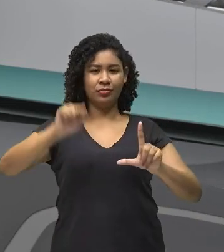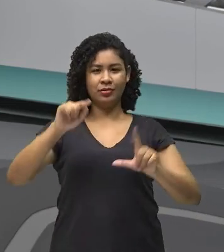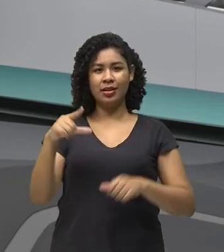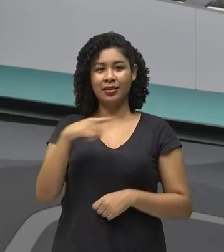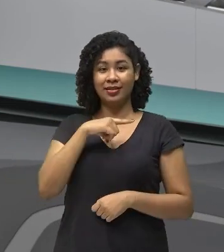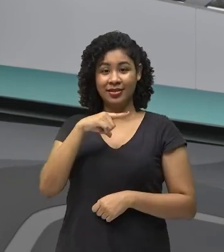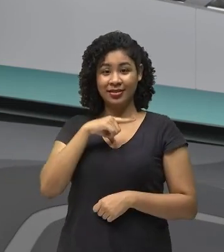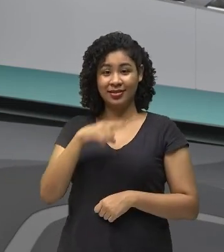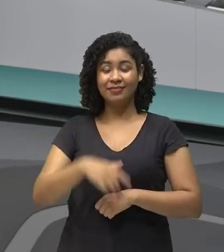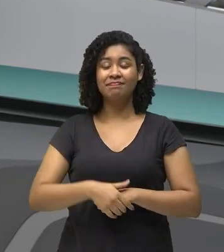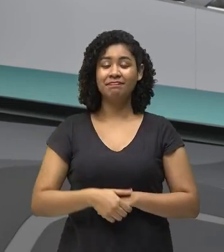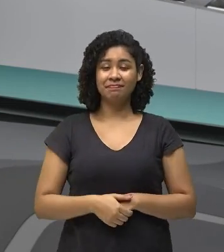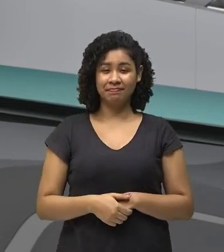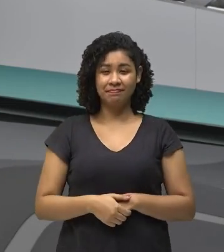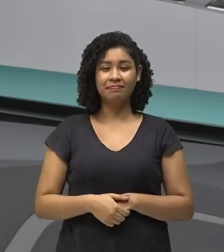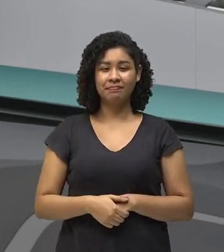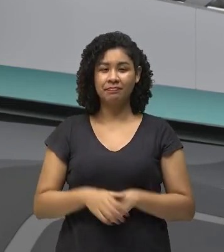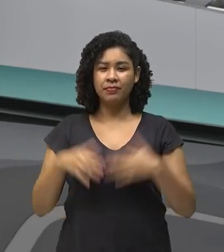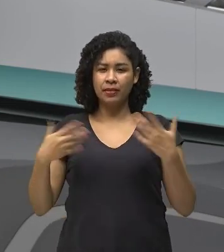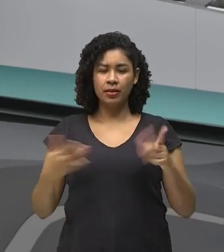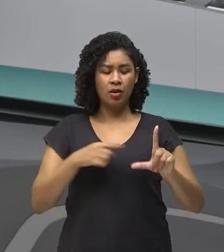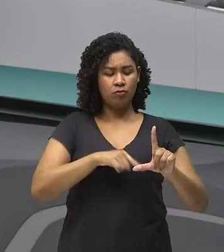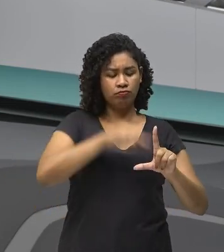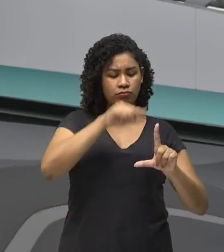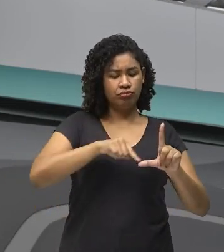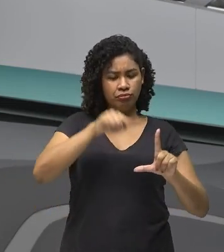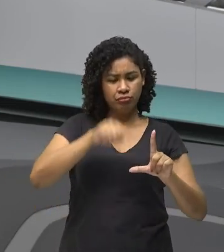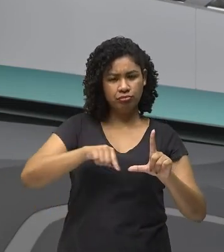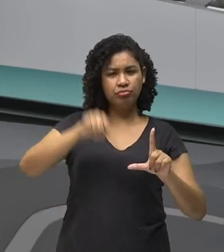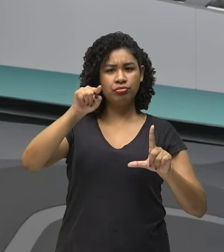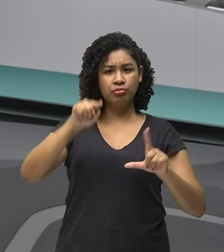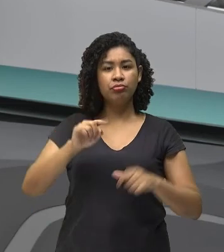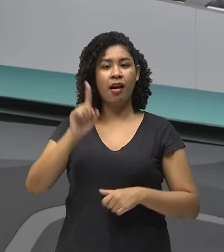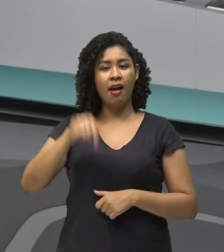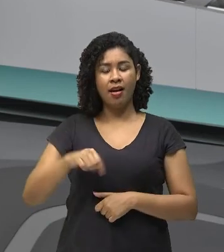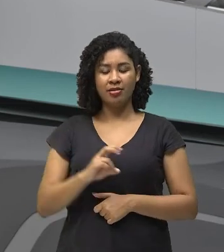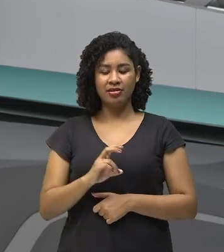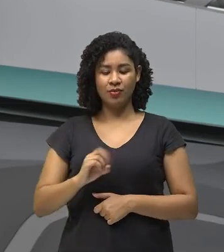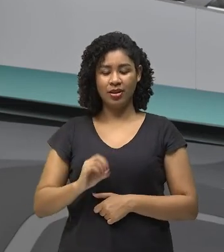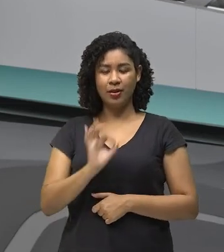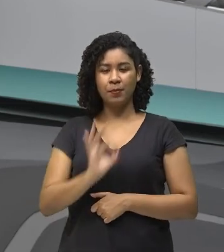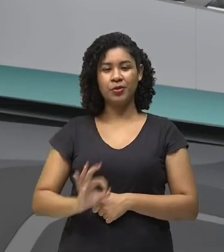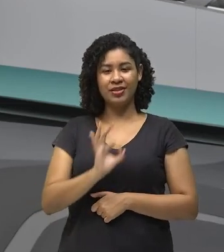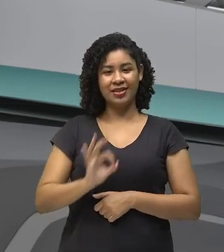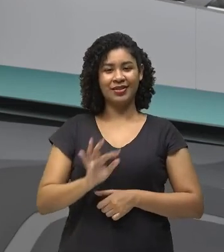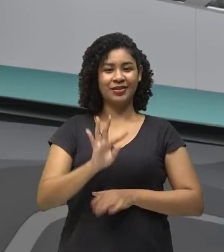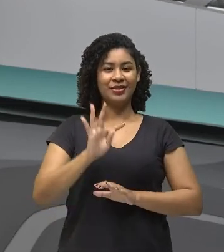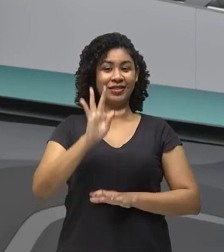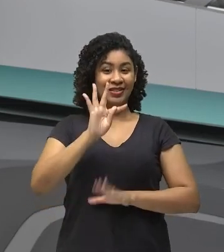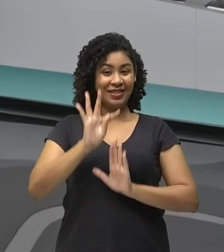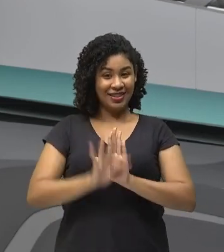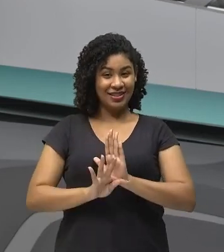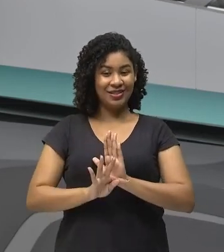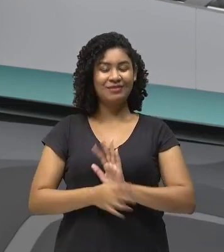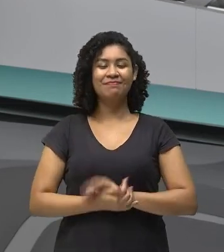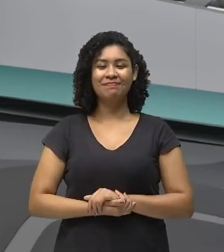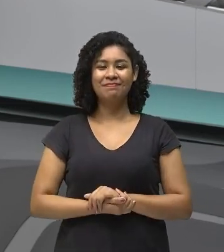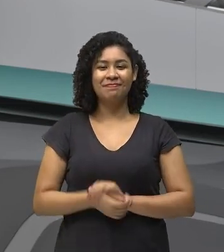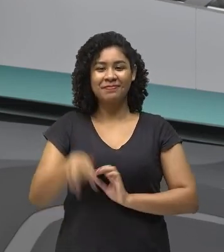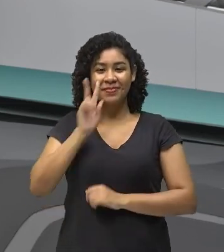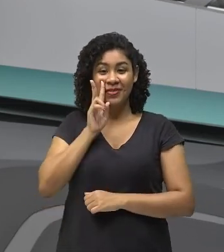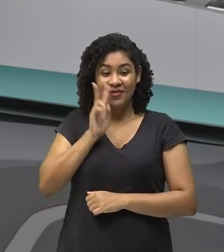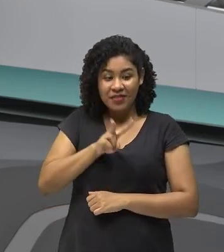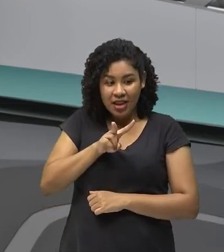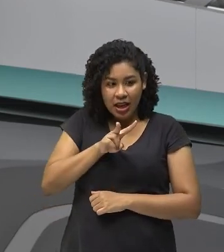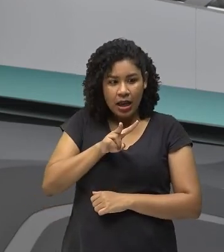people. Então, gráfico e ilustração é tipo 50% do que o texto quer falar para você. Se você vê aquilo ali,